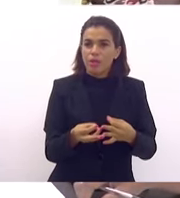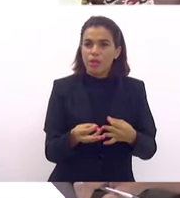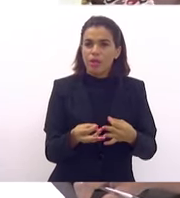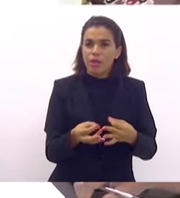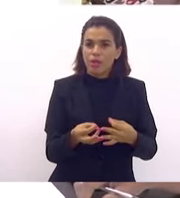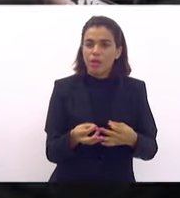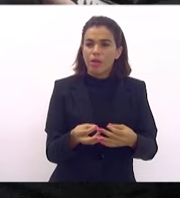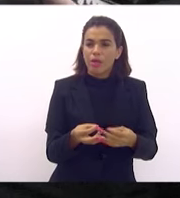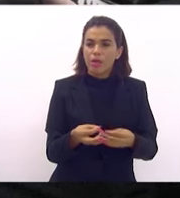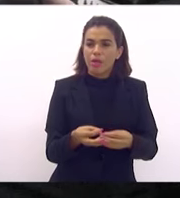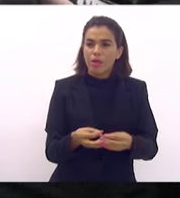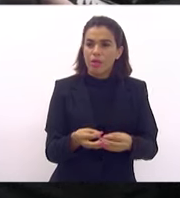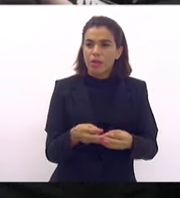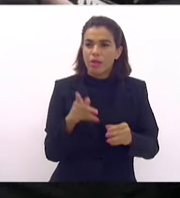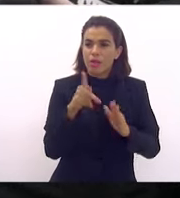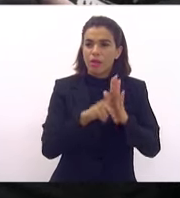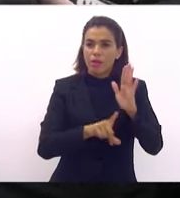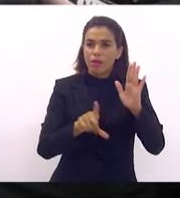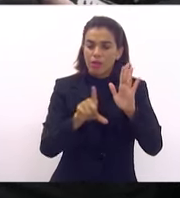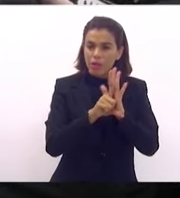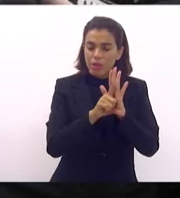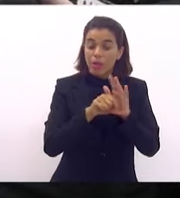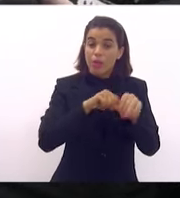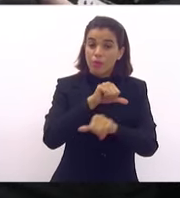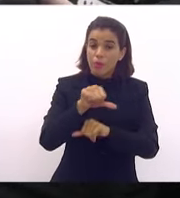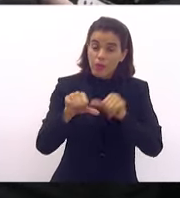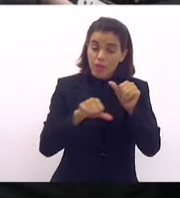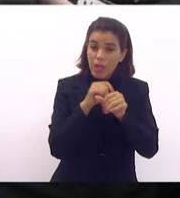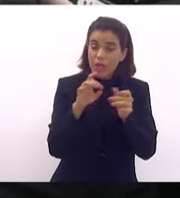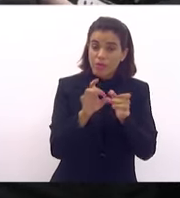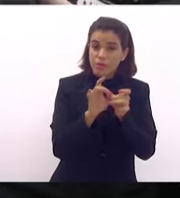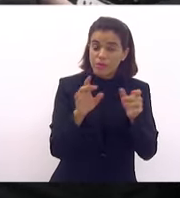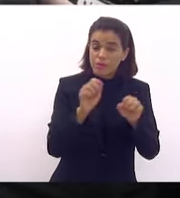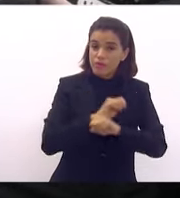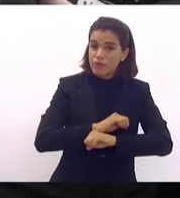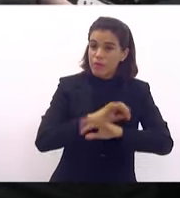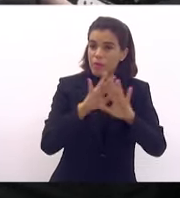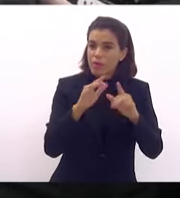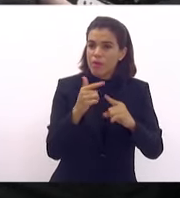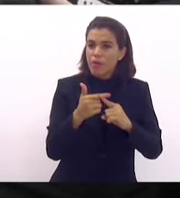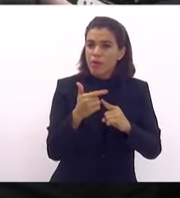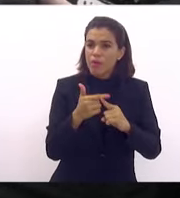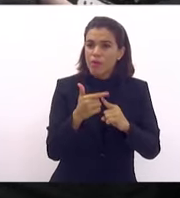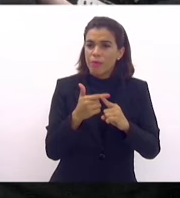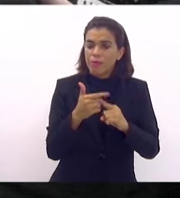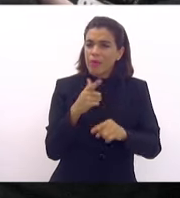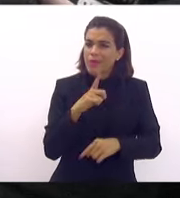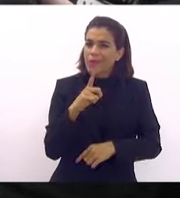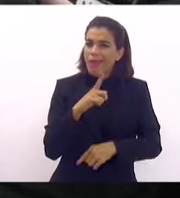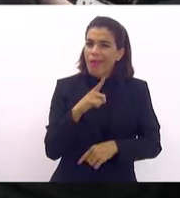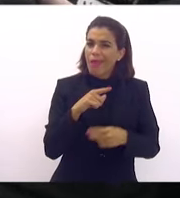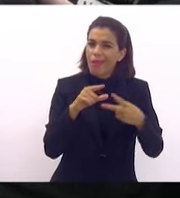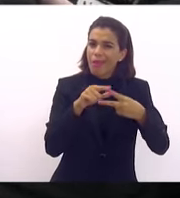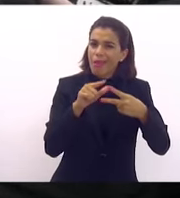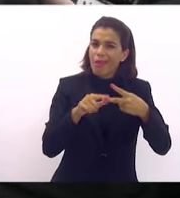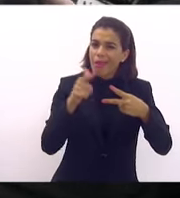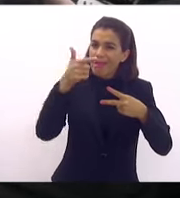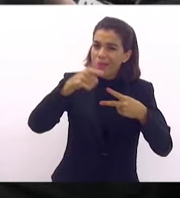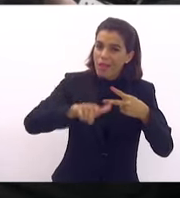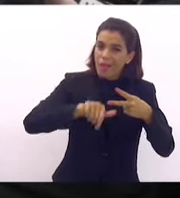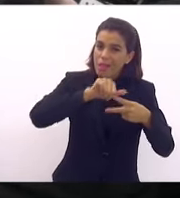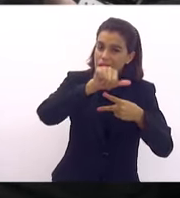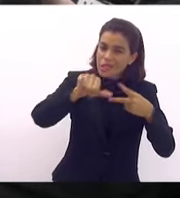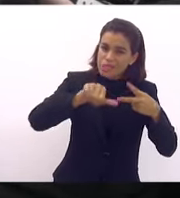ao transformar o projeto em autorizativo de forma mais clara, cometeu a redundância de transformar em programa